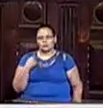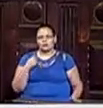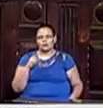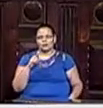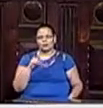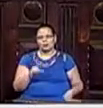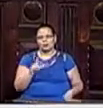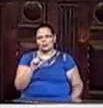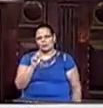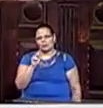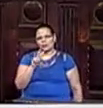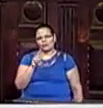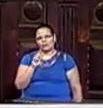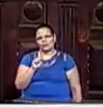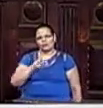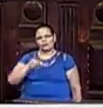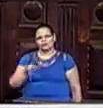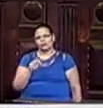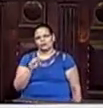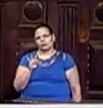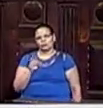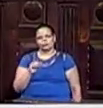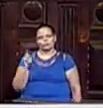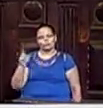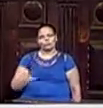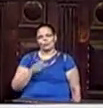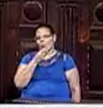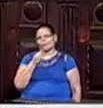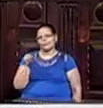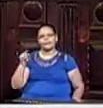Jato, ele foi preso.